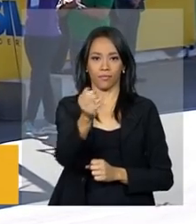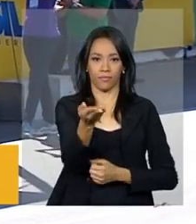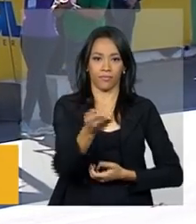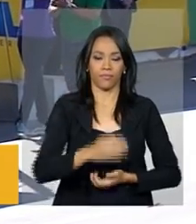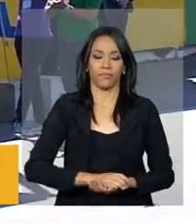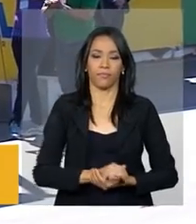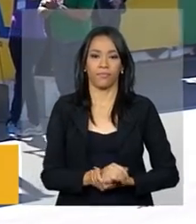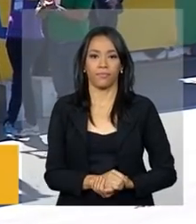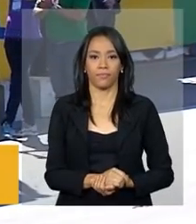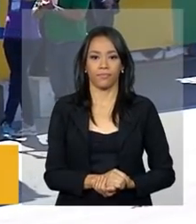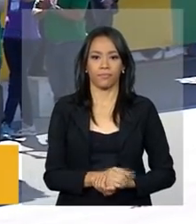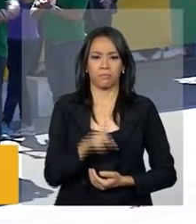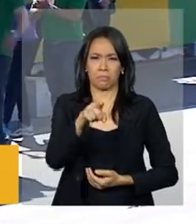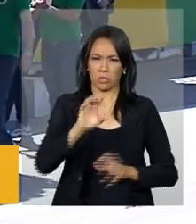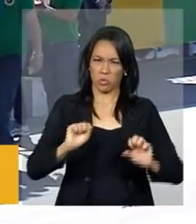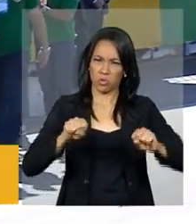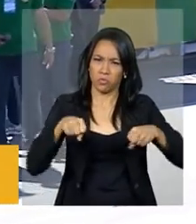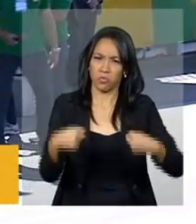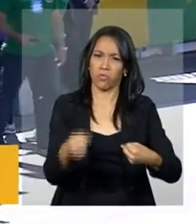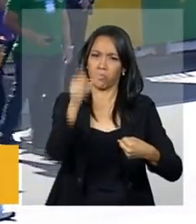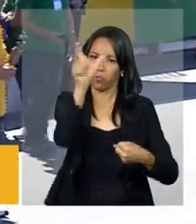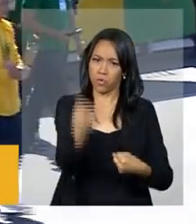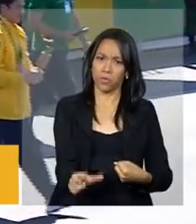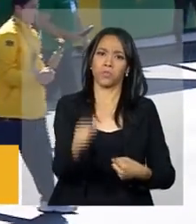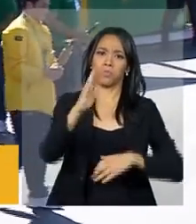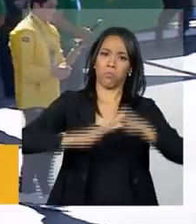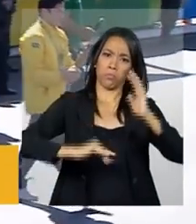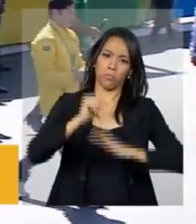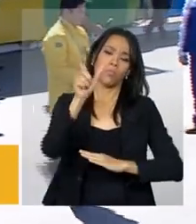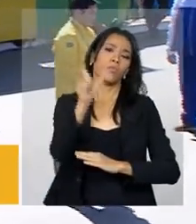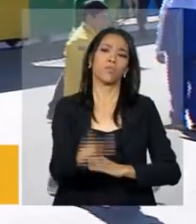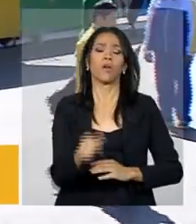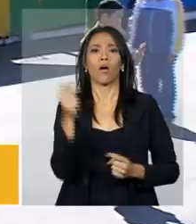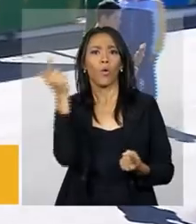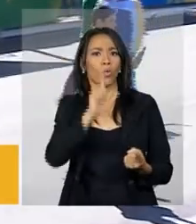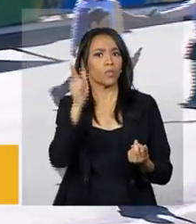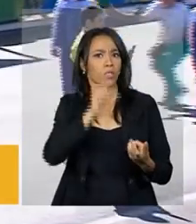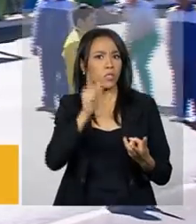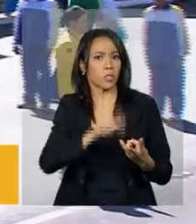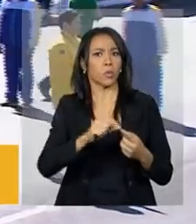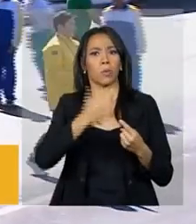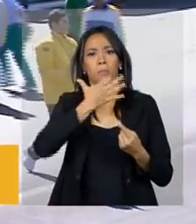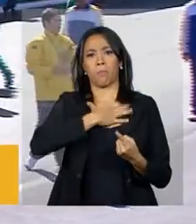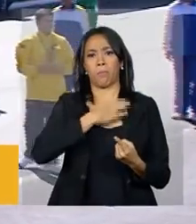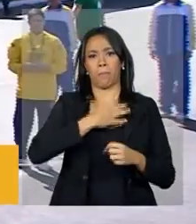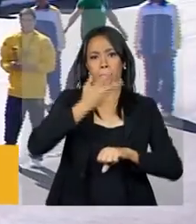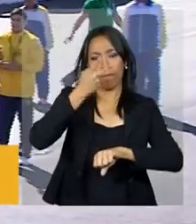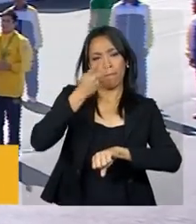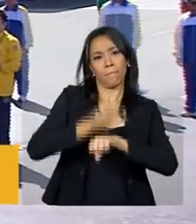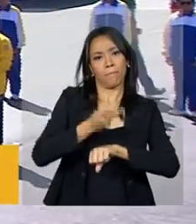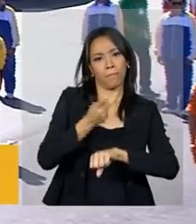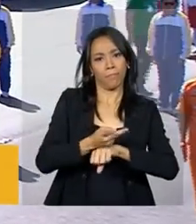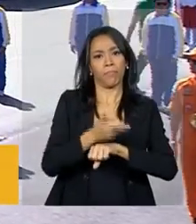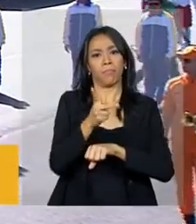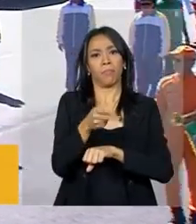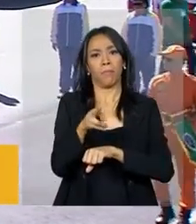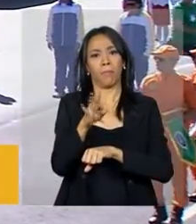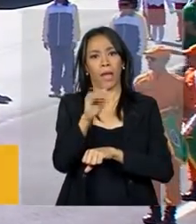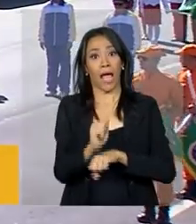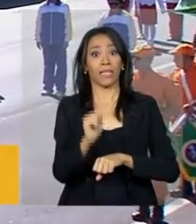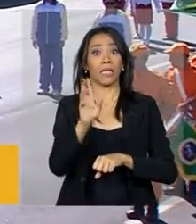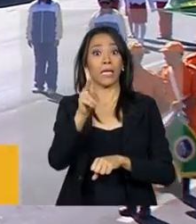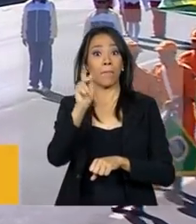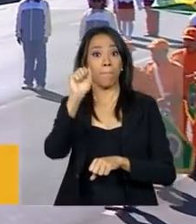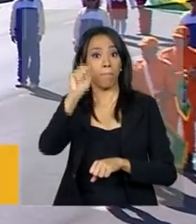A dedicação e esforço de Nori deram muitos frutos. Medalha de prata na competição por equipes no PAN de